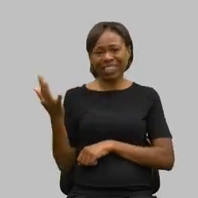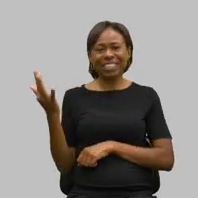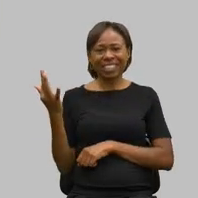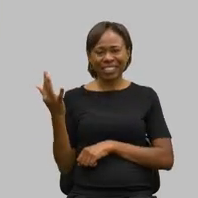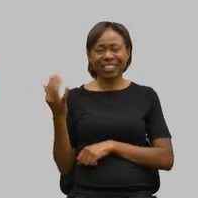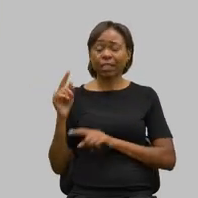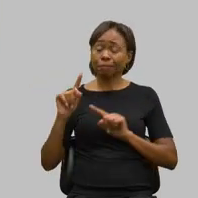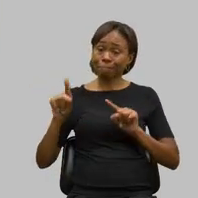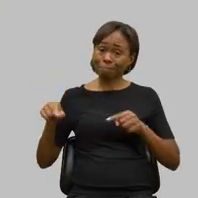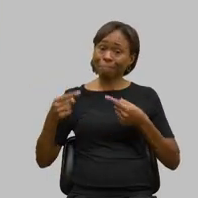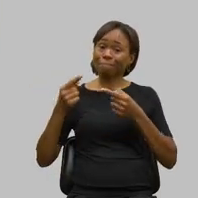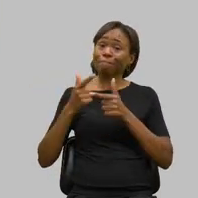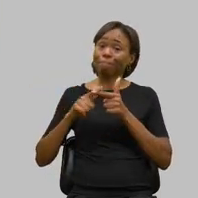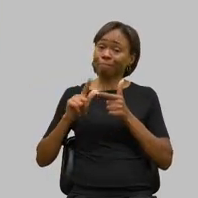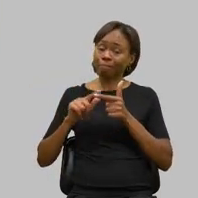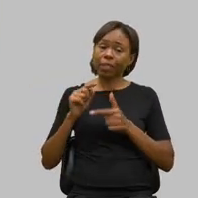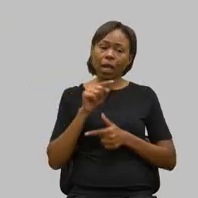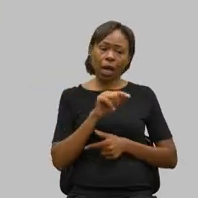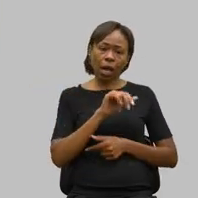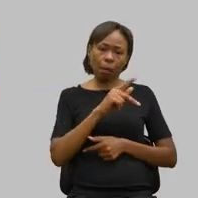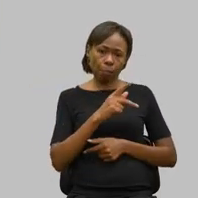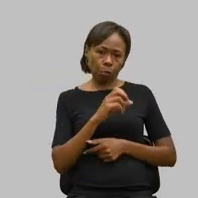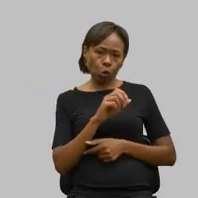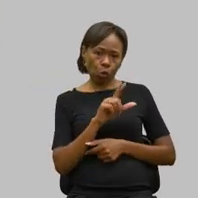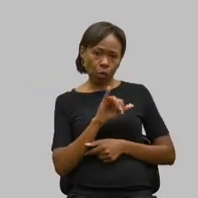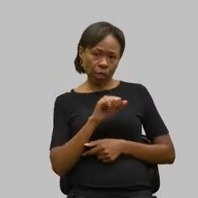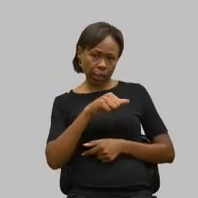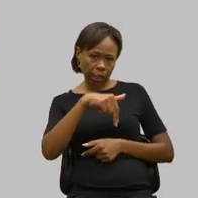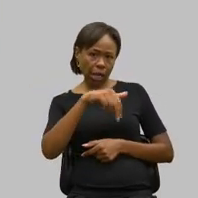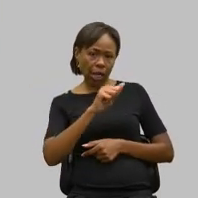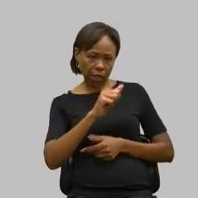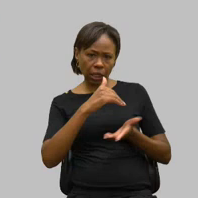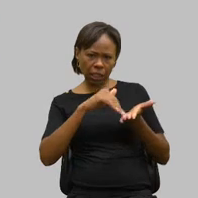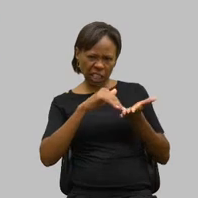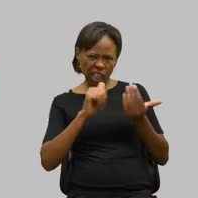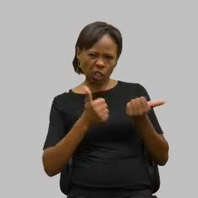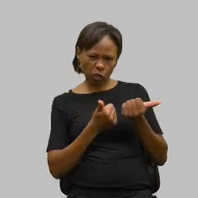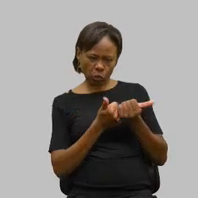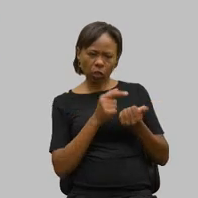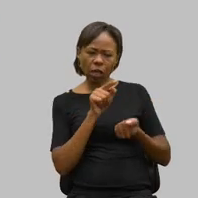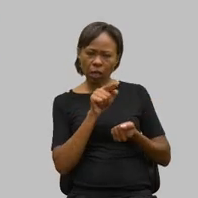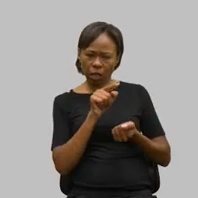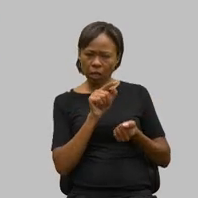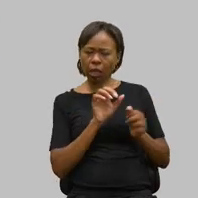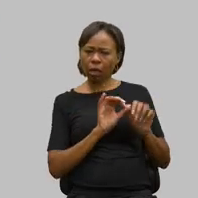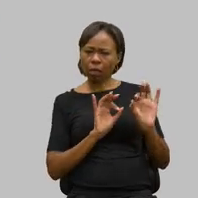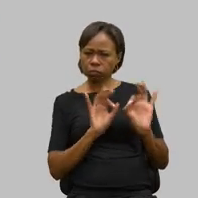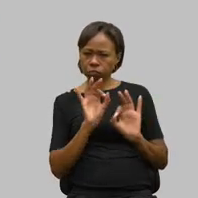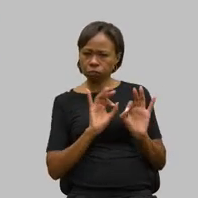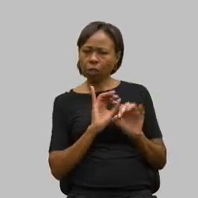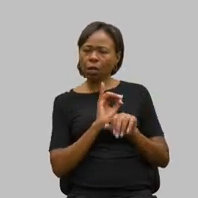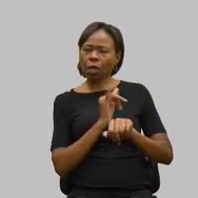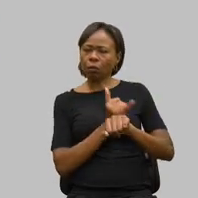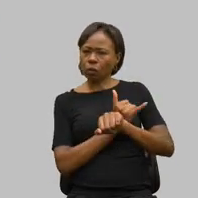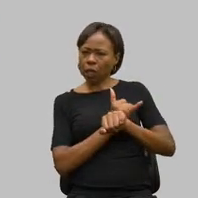a gente, a Poliana está aqui, nossa secretária de Junta, ela é responsável para os objetivos estratégicos do nosso planejamento, de um objetivo específico,